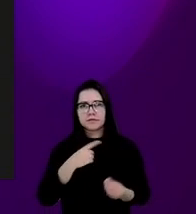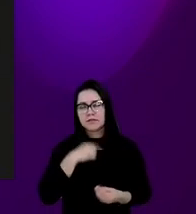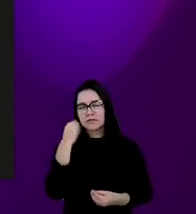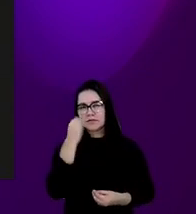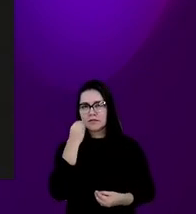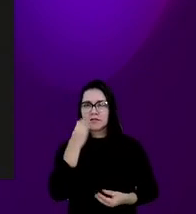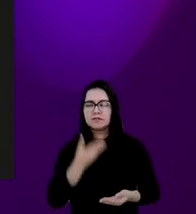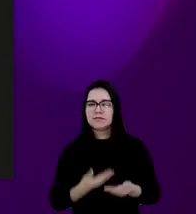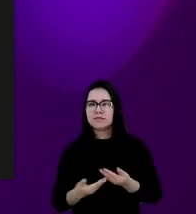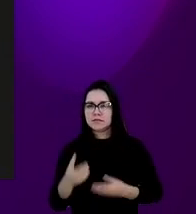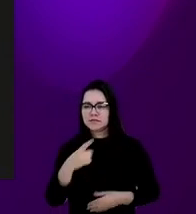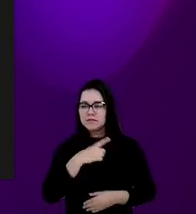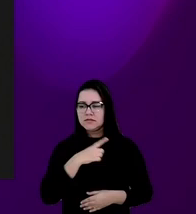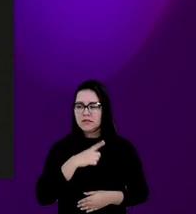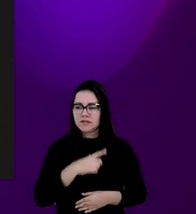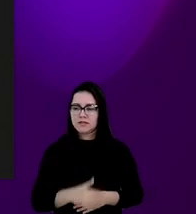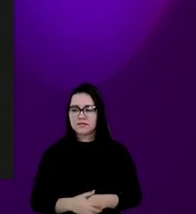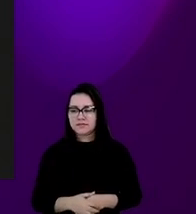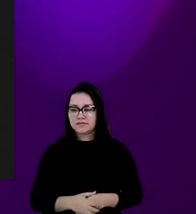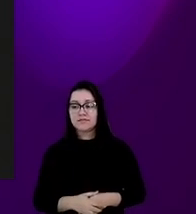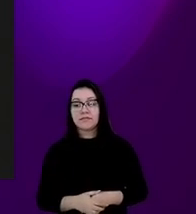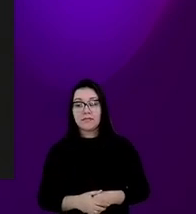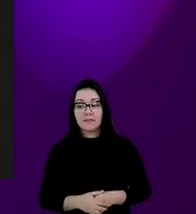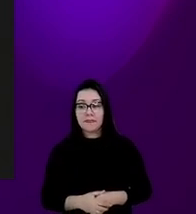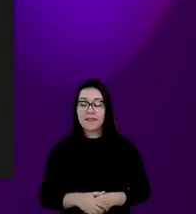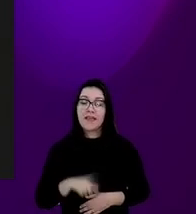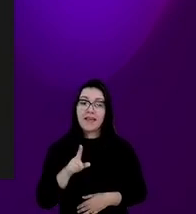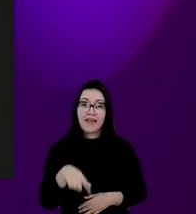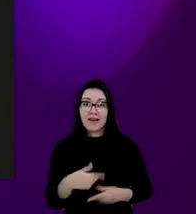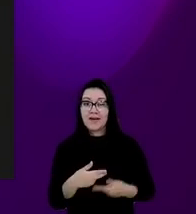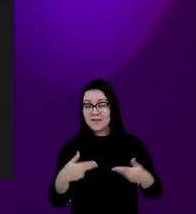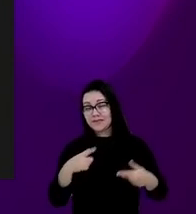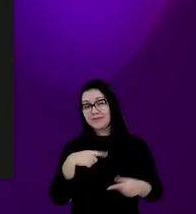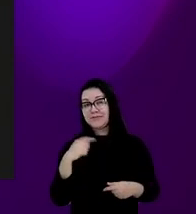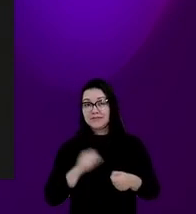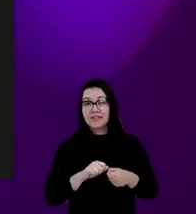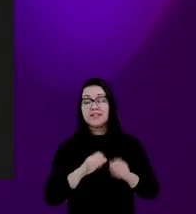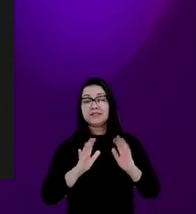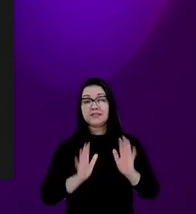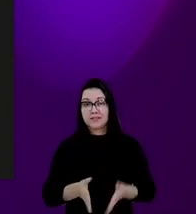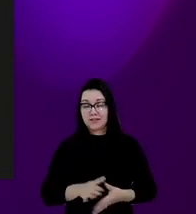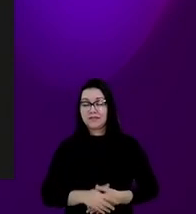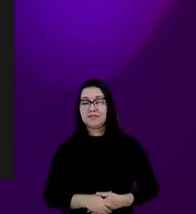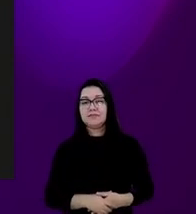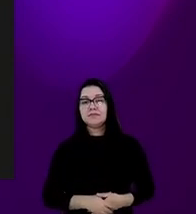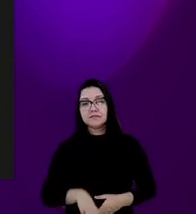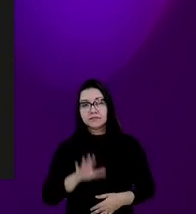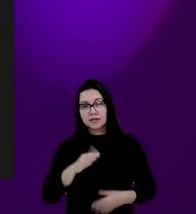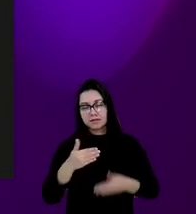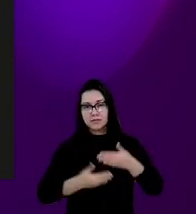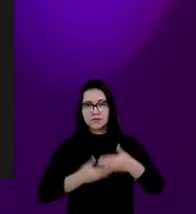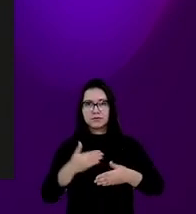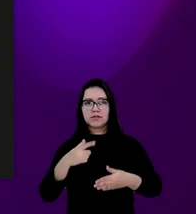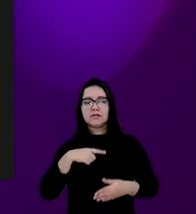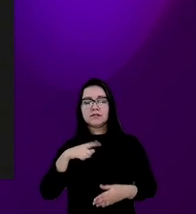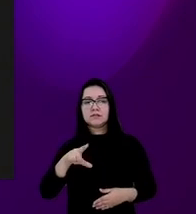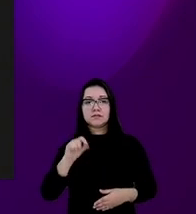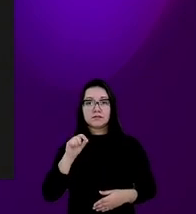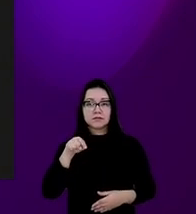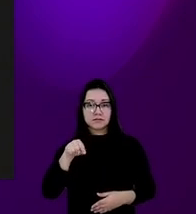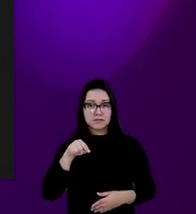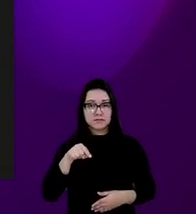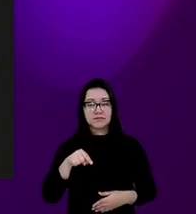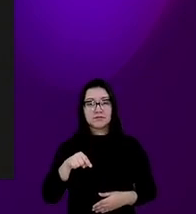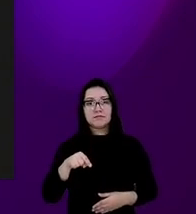então é uma coisa que a gente já faz de um certo modo, mas o processo de seleção do paciente ele vai ser